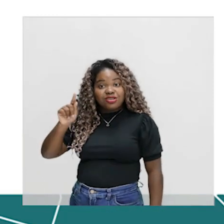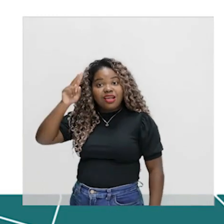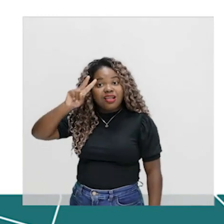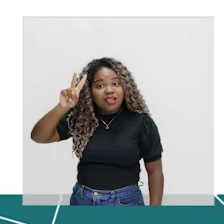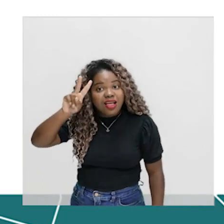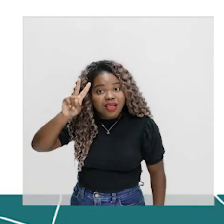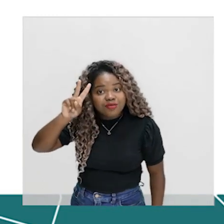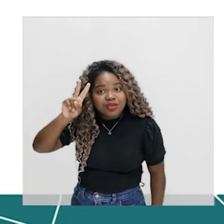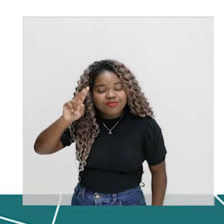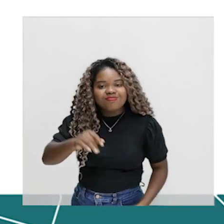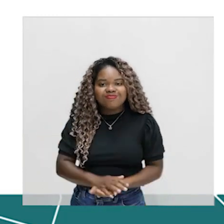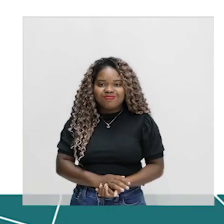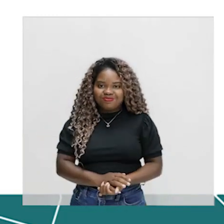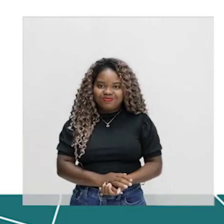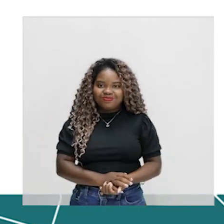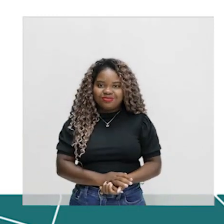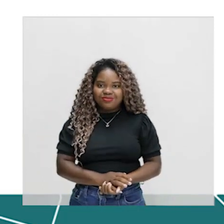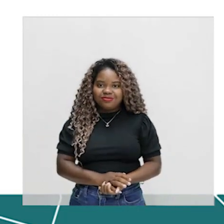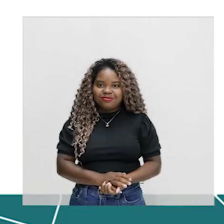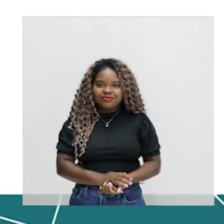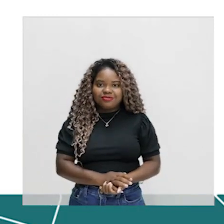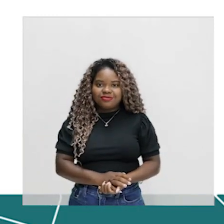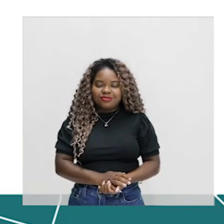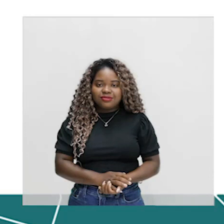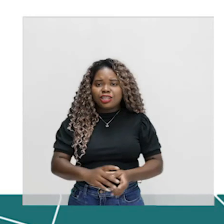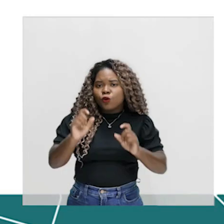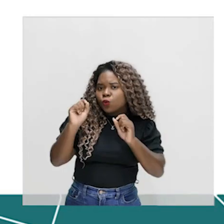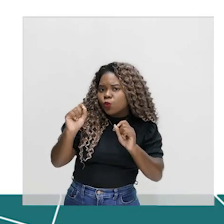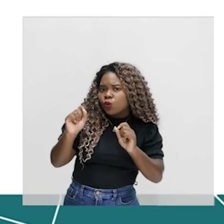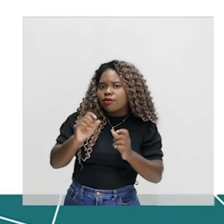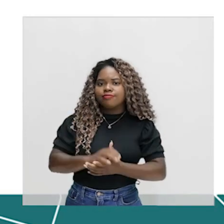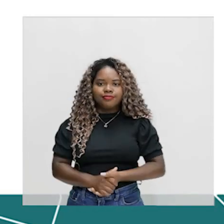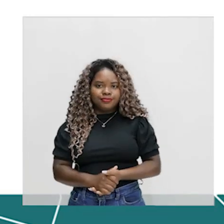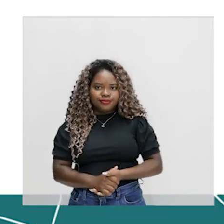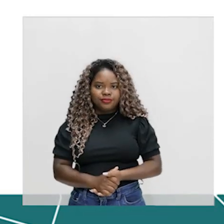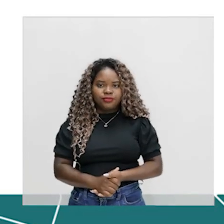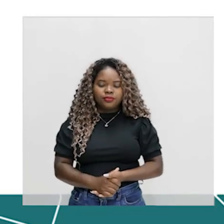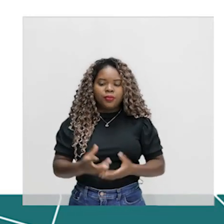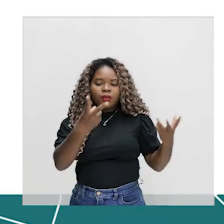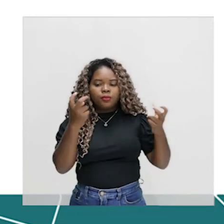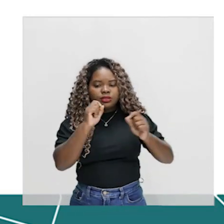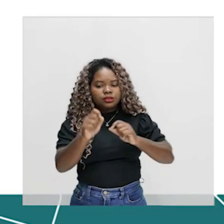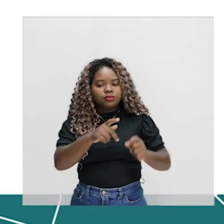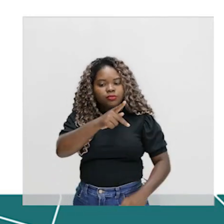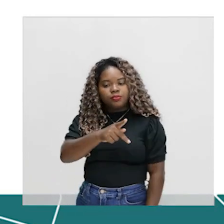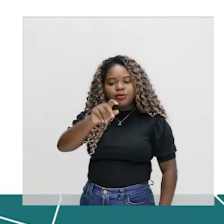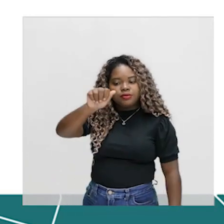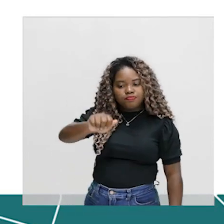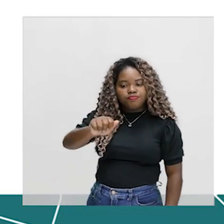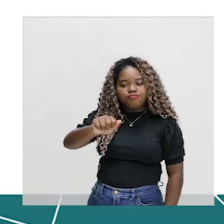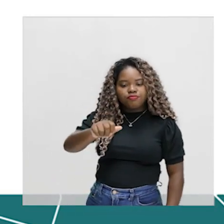progressão aritmética e tem a progressão geométrica né você percebe que na progressão